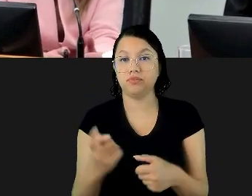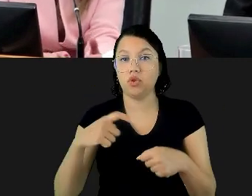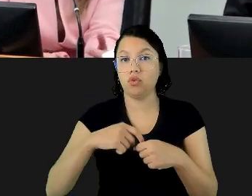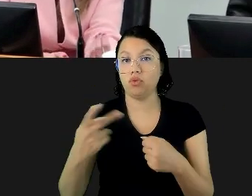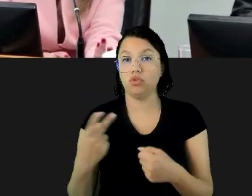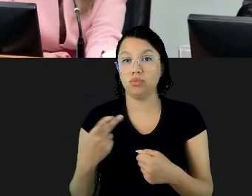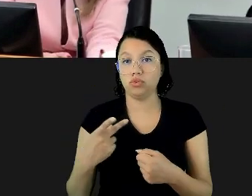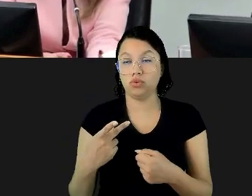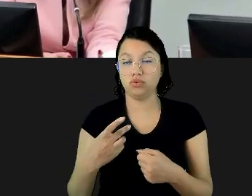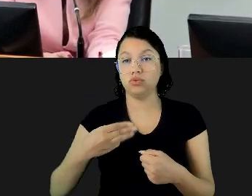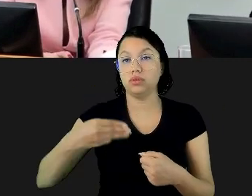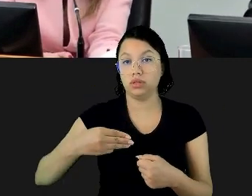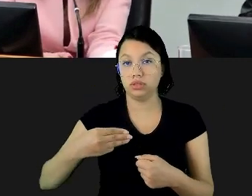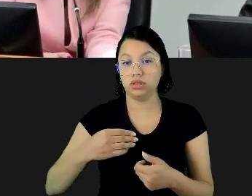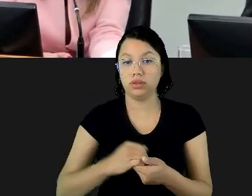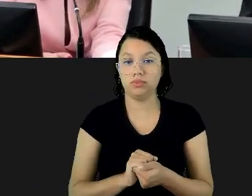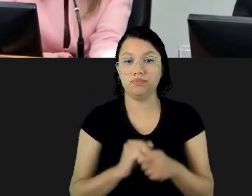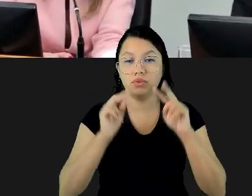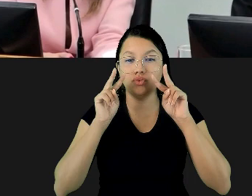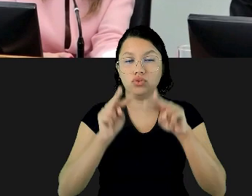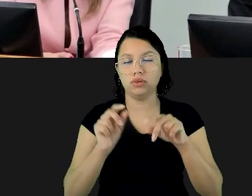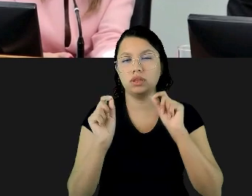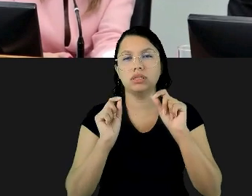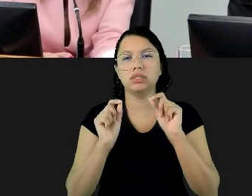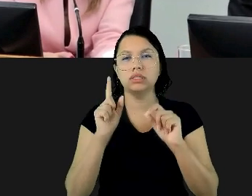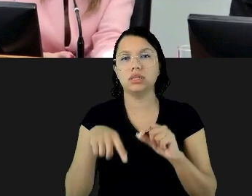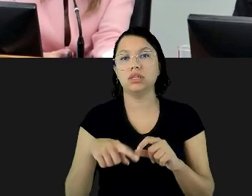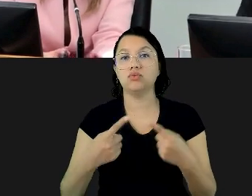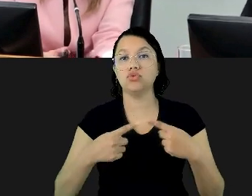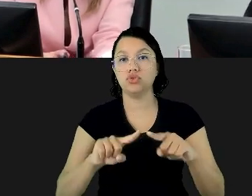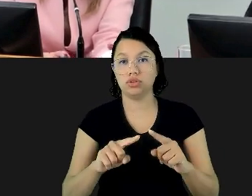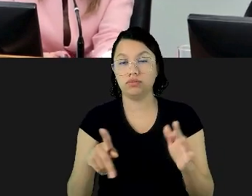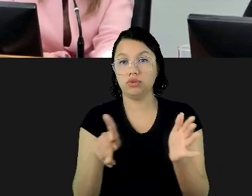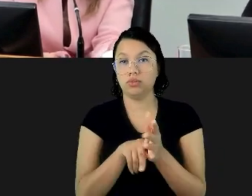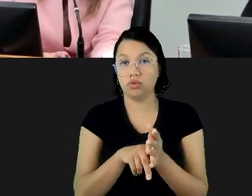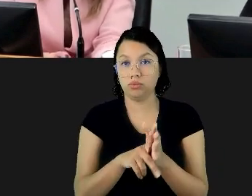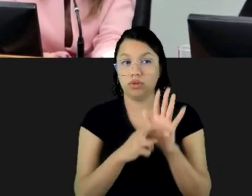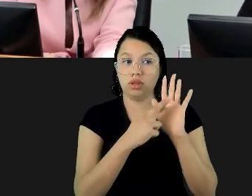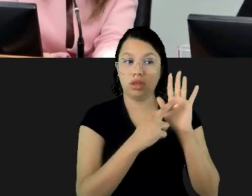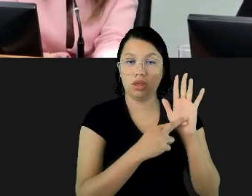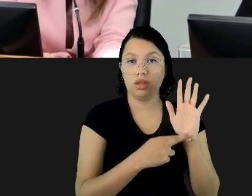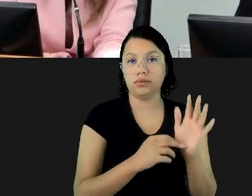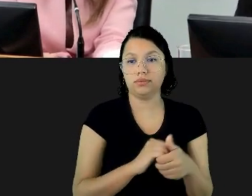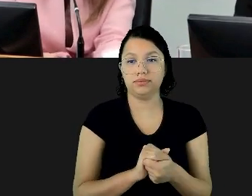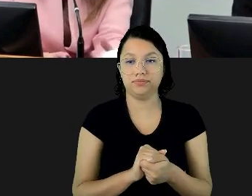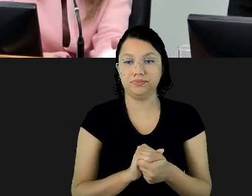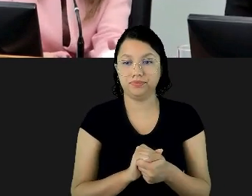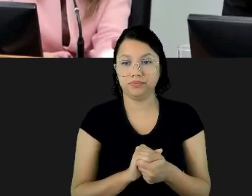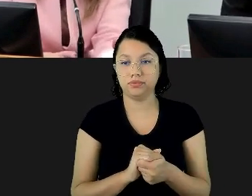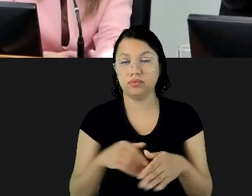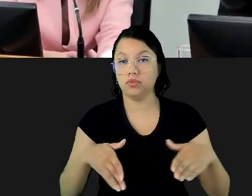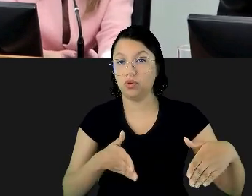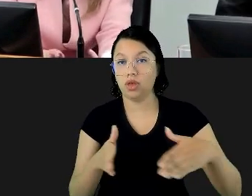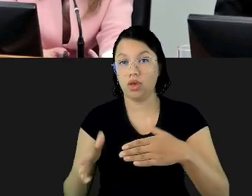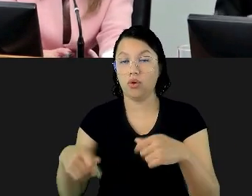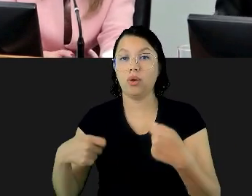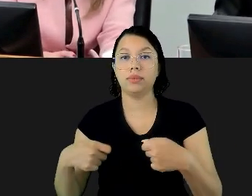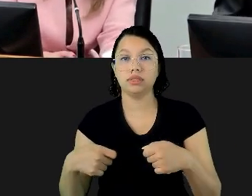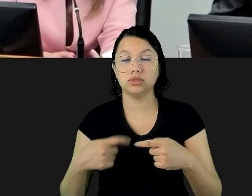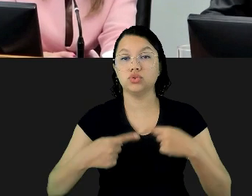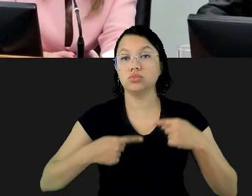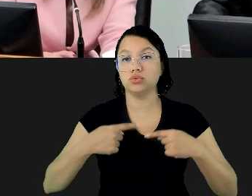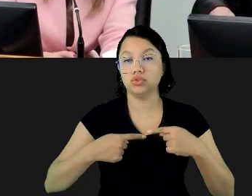que seriam os desafios da regulamentação. A rota demanda políticas ativas, né, e regras para que ela